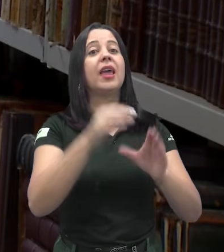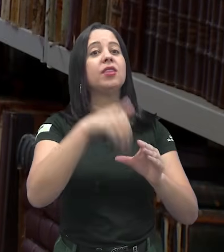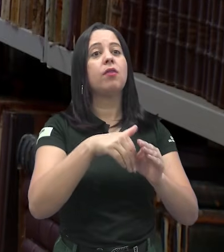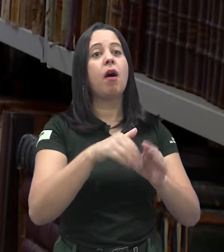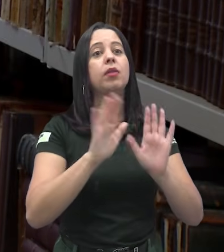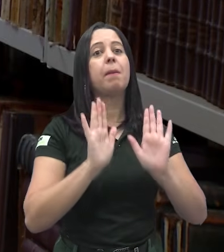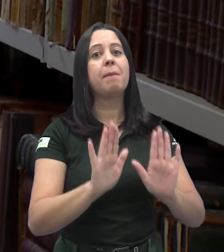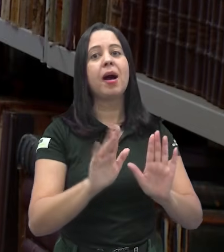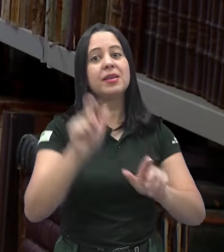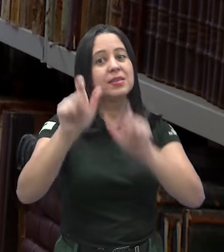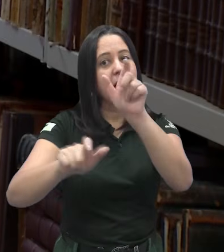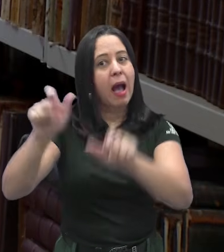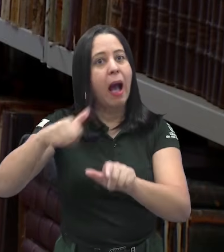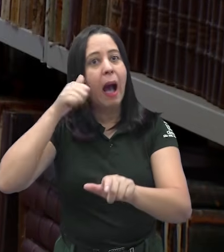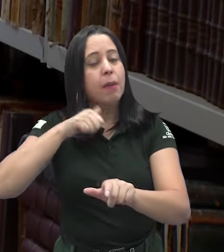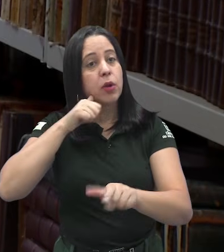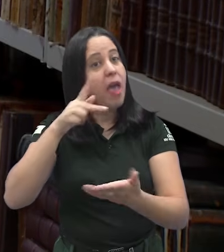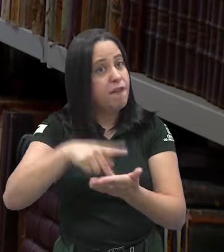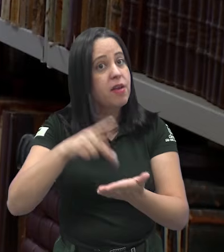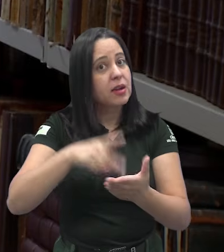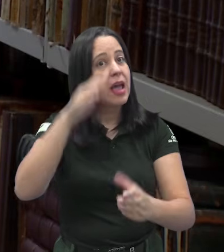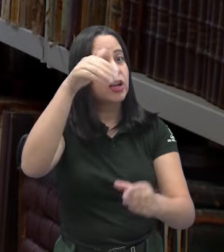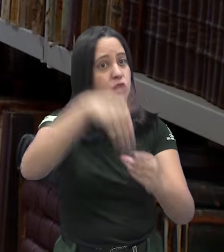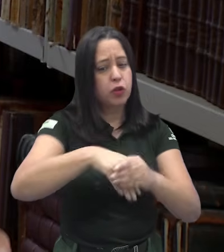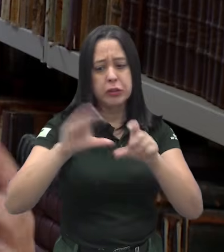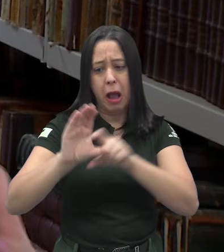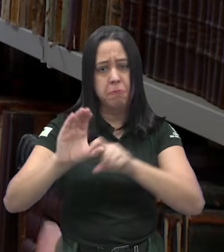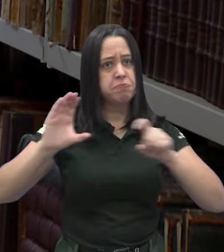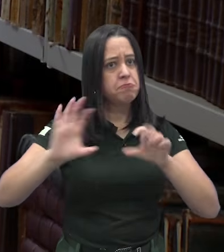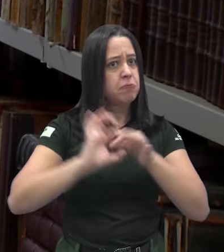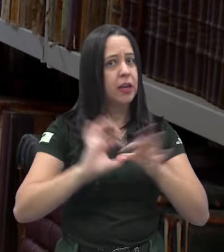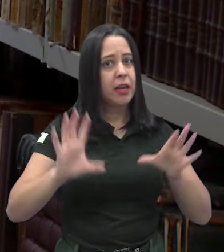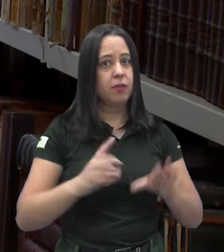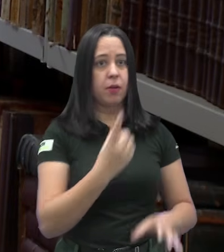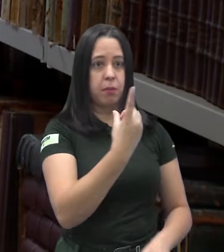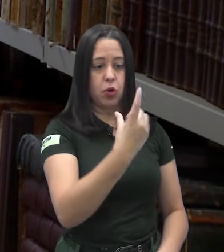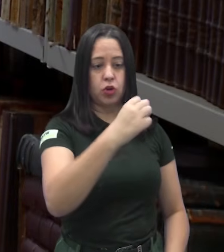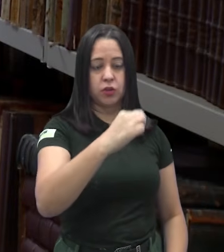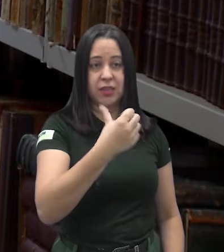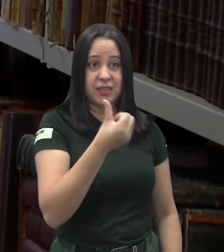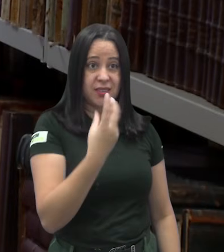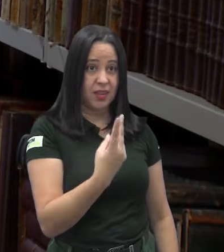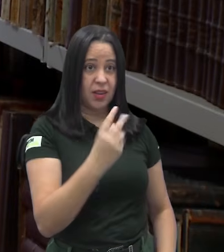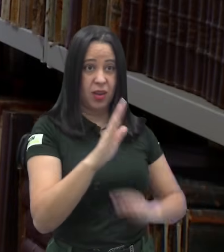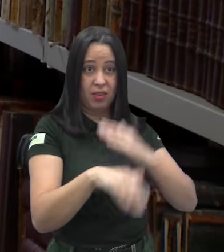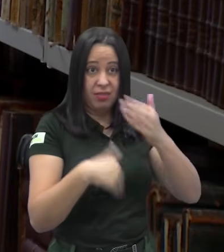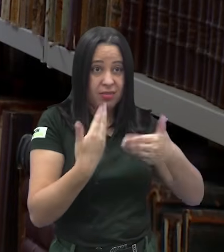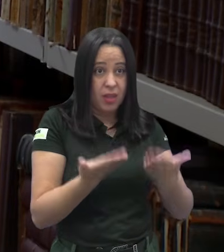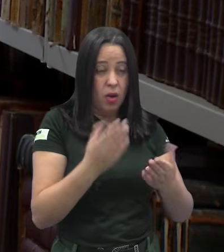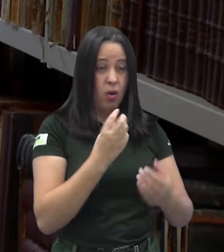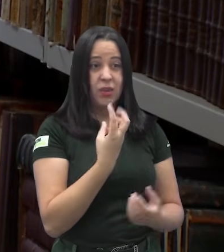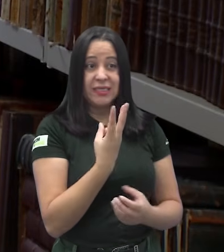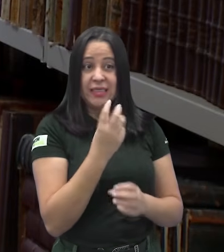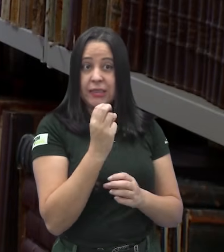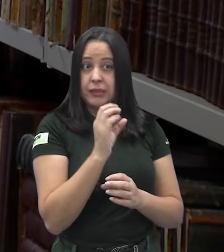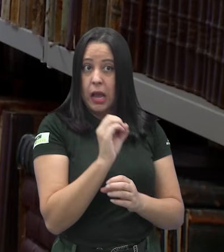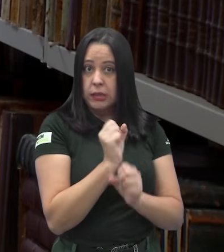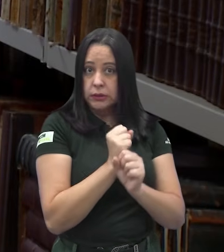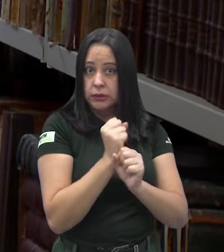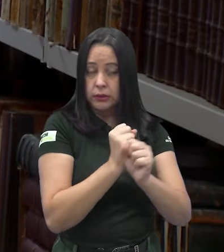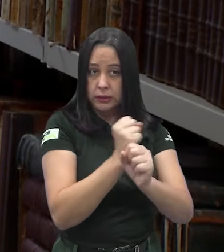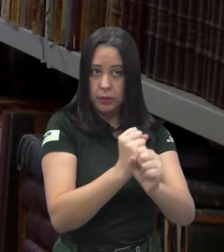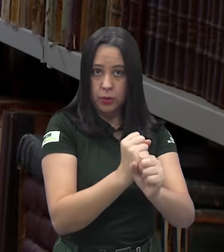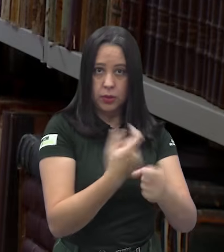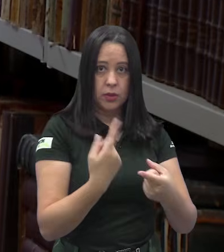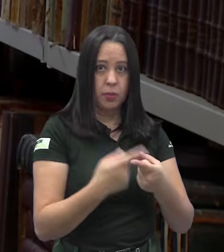porém, no Brasil, a mulher só foi conseguir poder realmente ter uma independência jurídica em 1962, então 30 anos depois, né? Porque